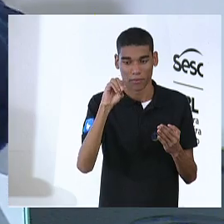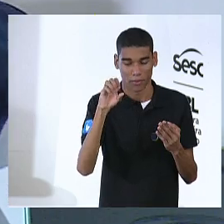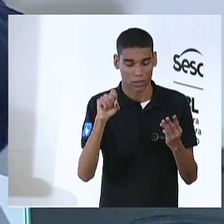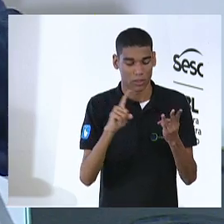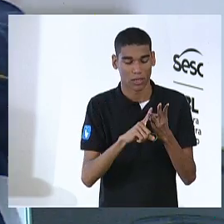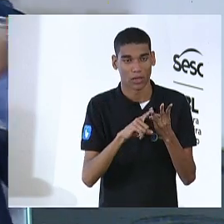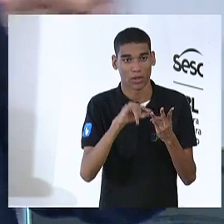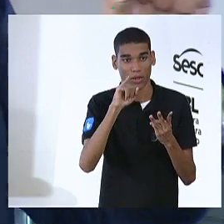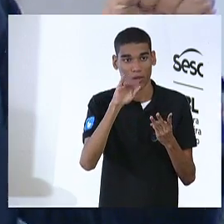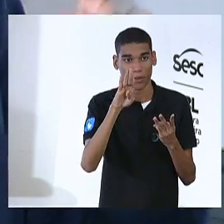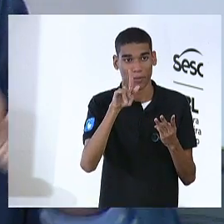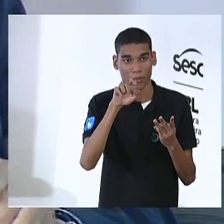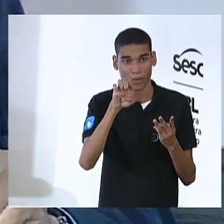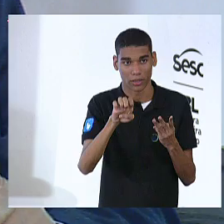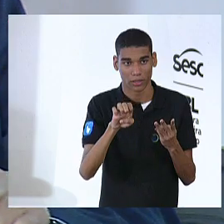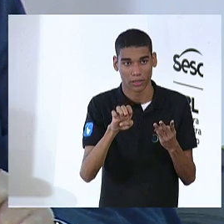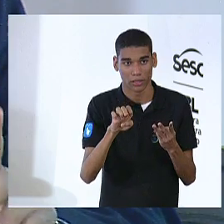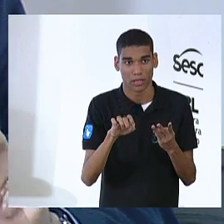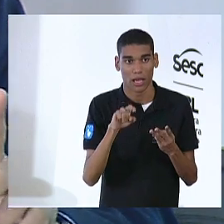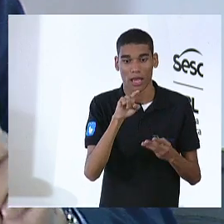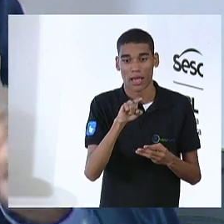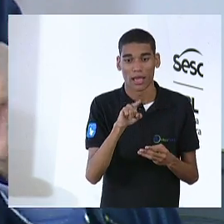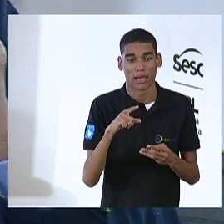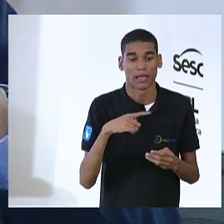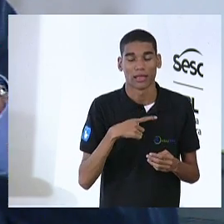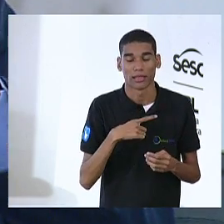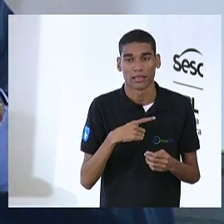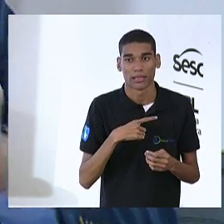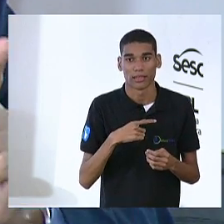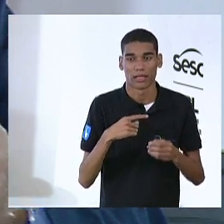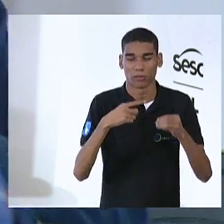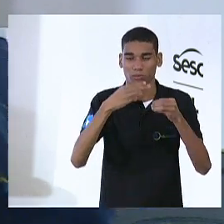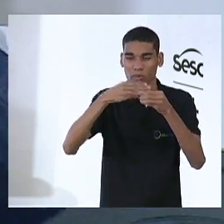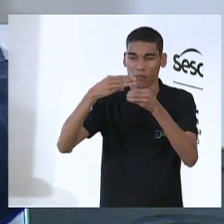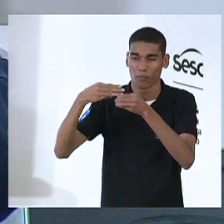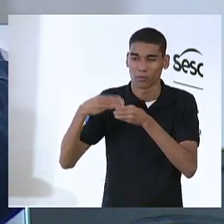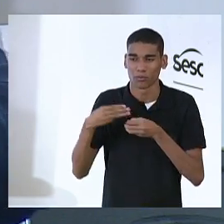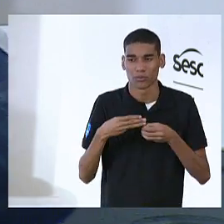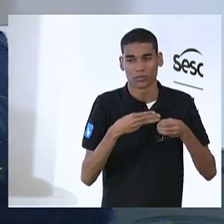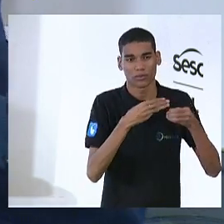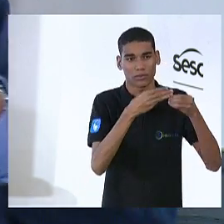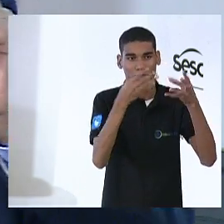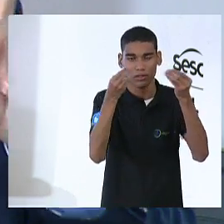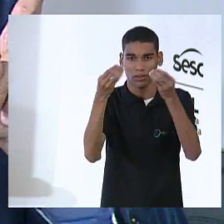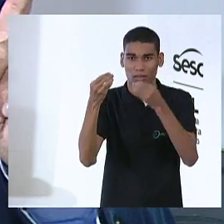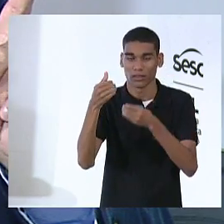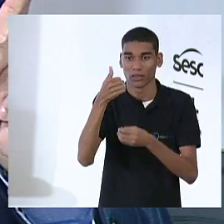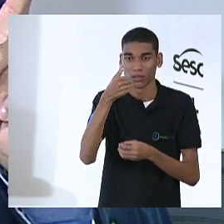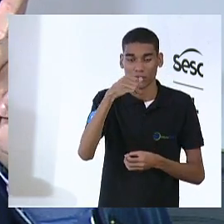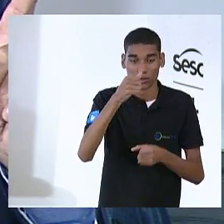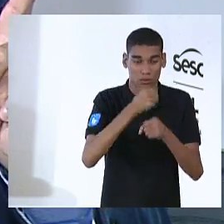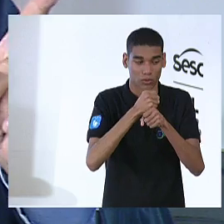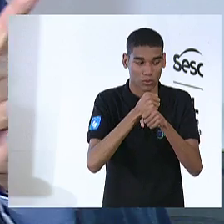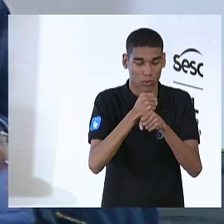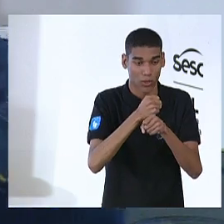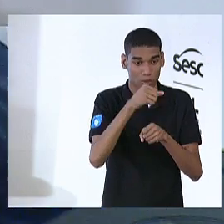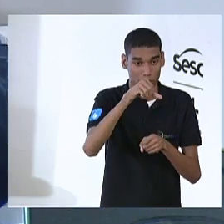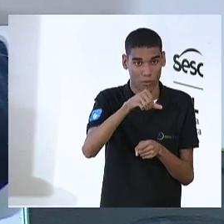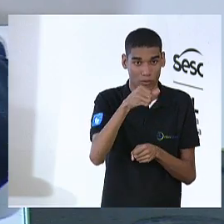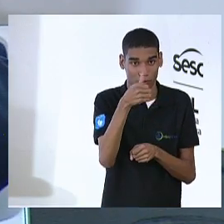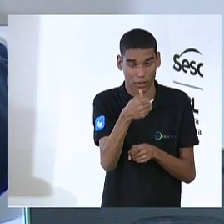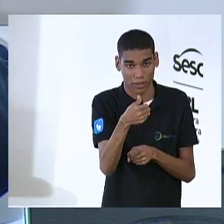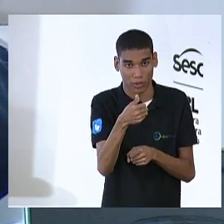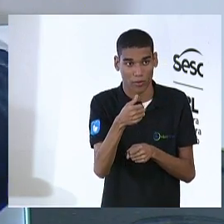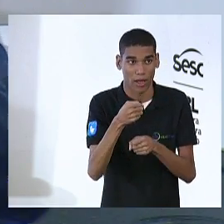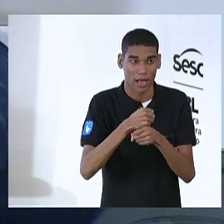pegou 5.565 municípios, mostrou que, de 91 para 2010, nós ganhamos 9 anos de